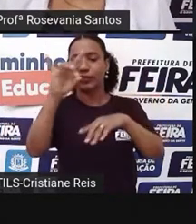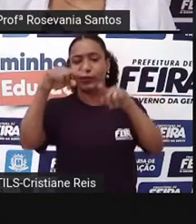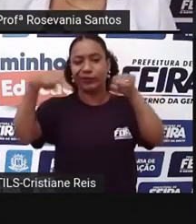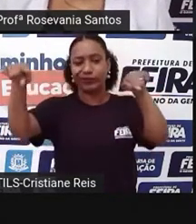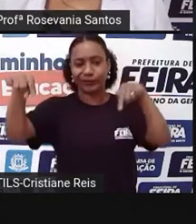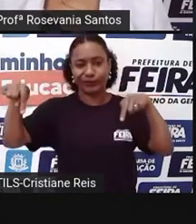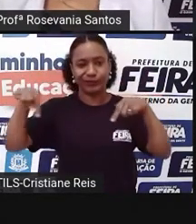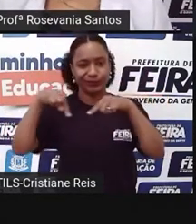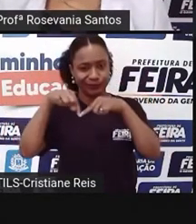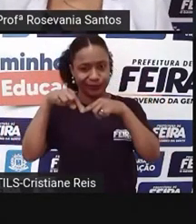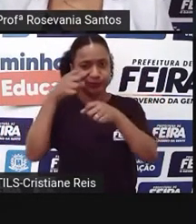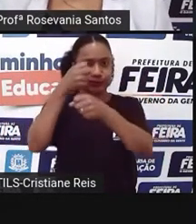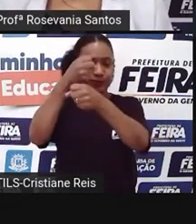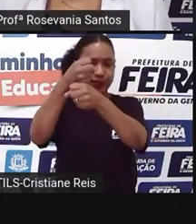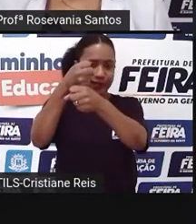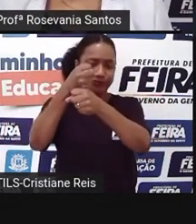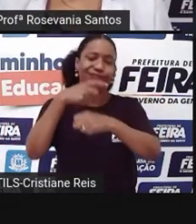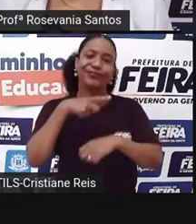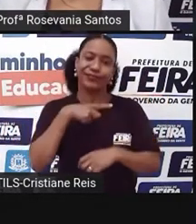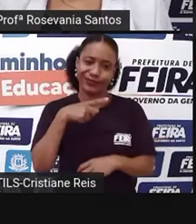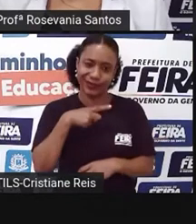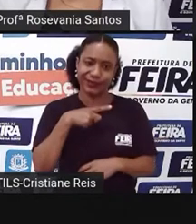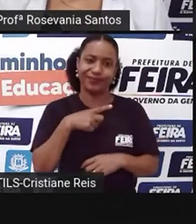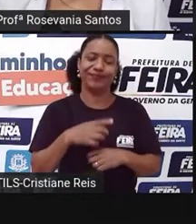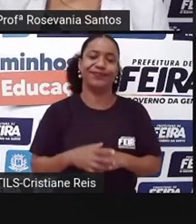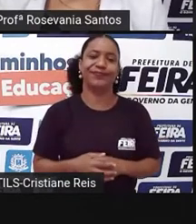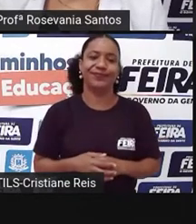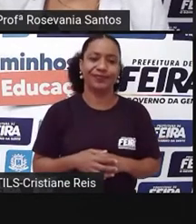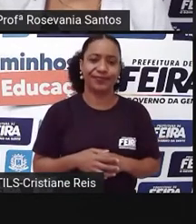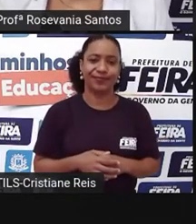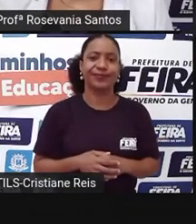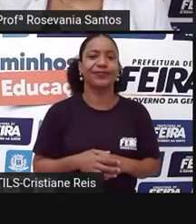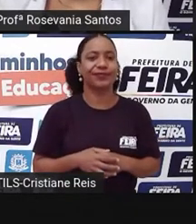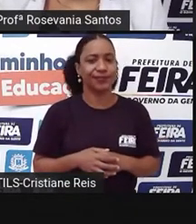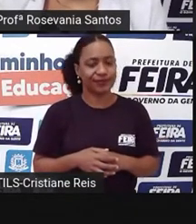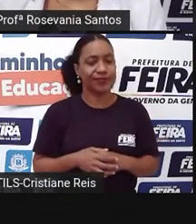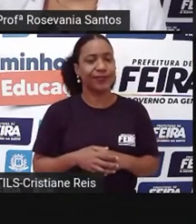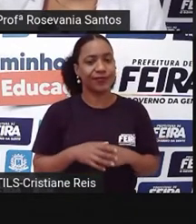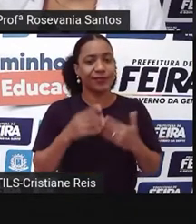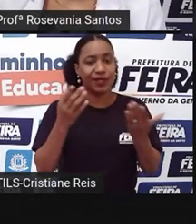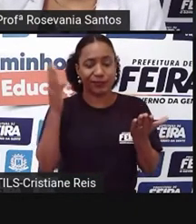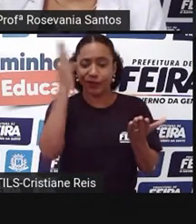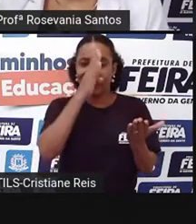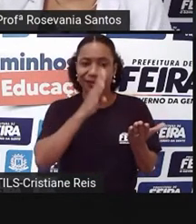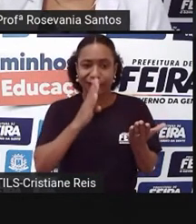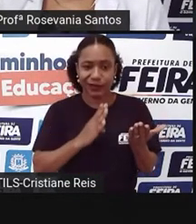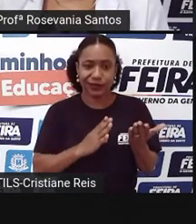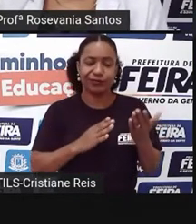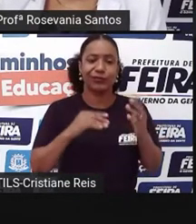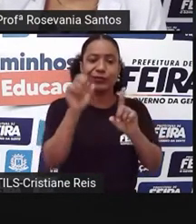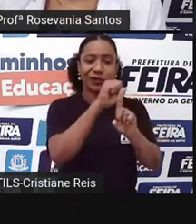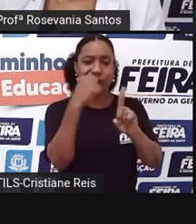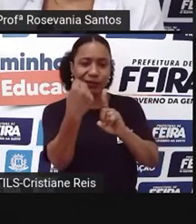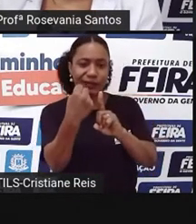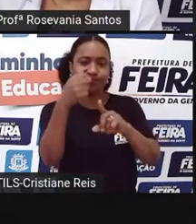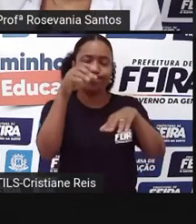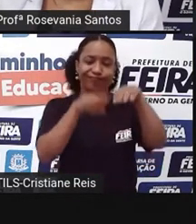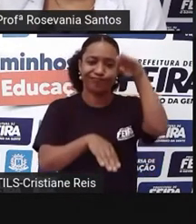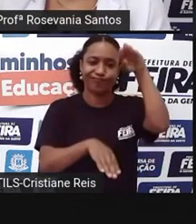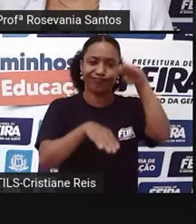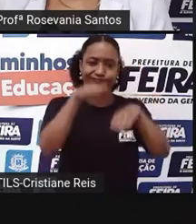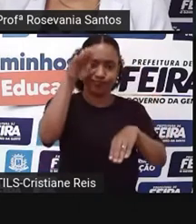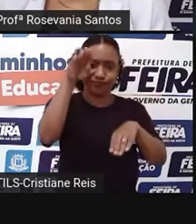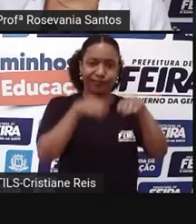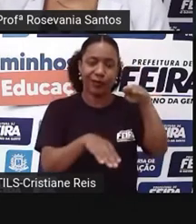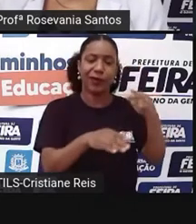é Brasil, né? Não dá muito para a gente entender isso. A gente sabe que as desigualdades sociais aqui são muito grandes, a concentração de